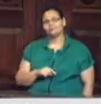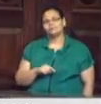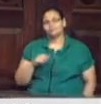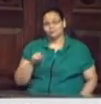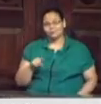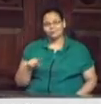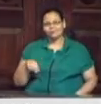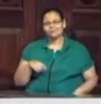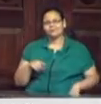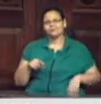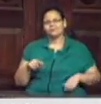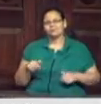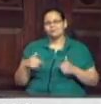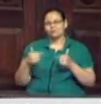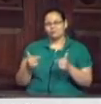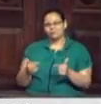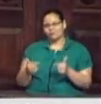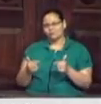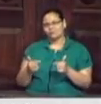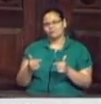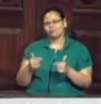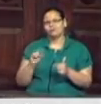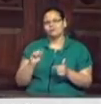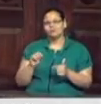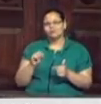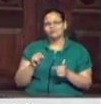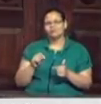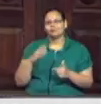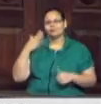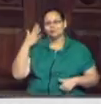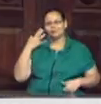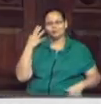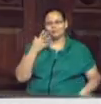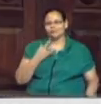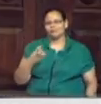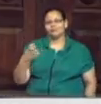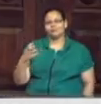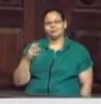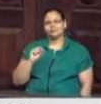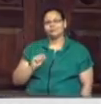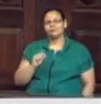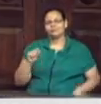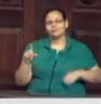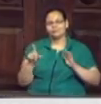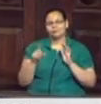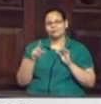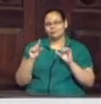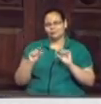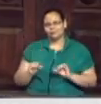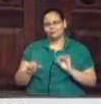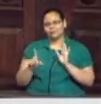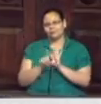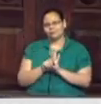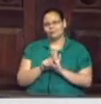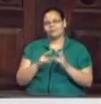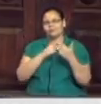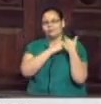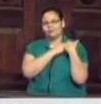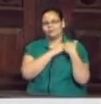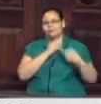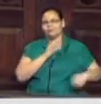Cedeu a impulsos demagógicos e apoiou a diluição da Lei de Responsabilidade